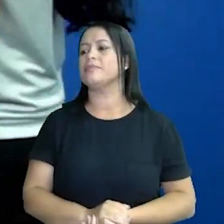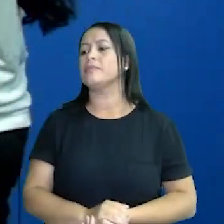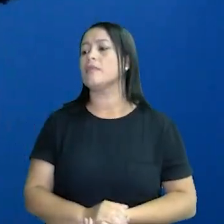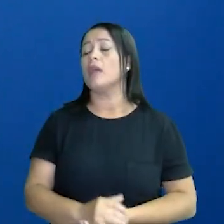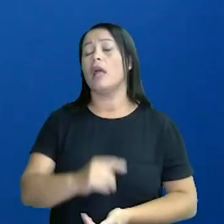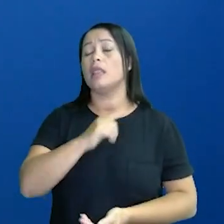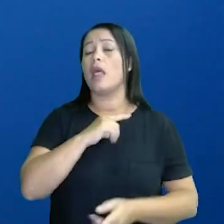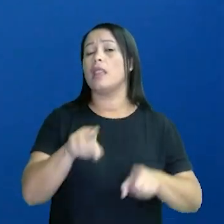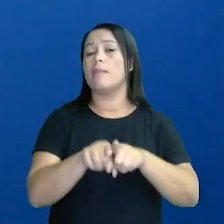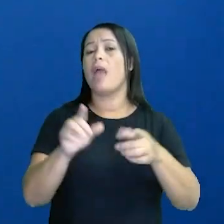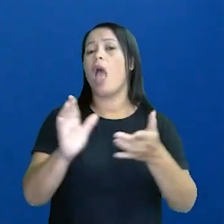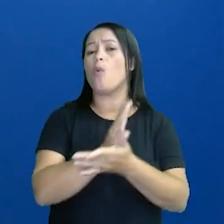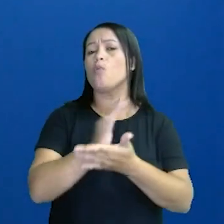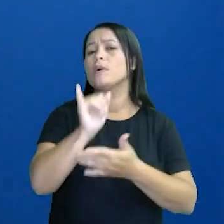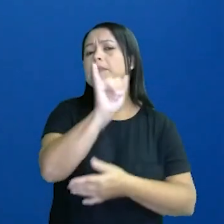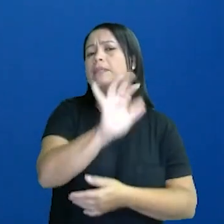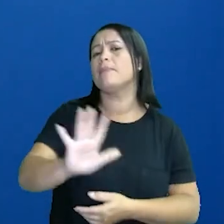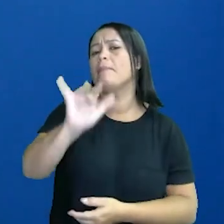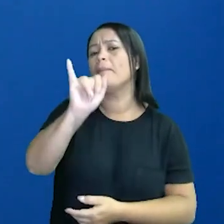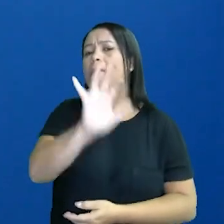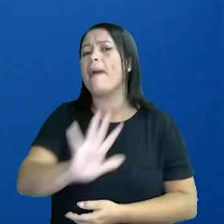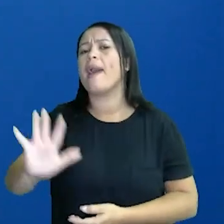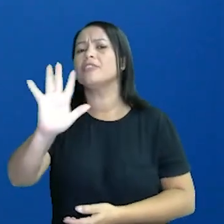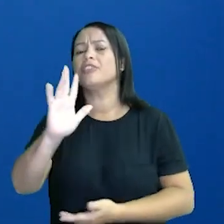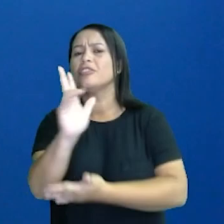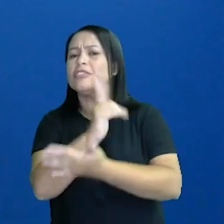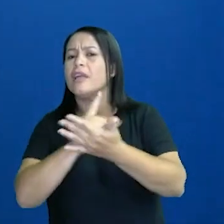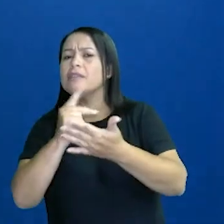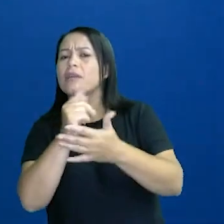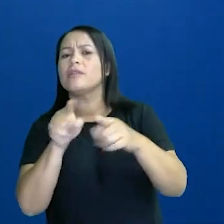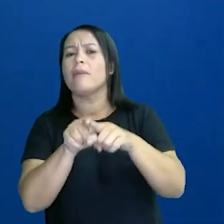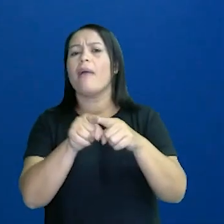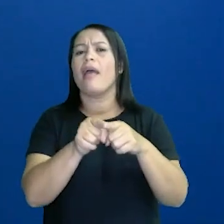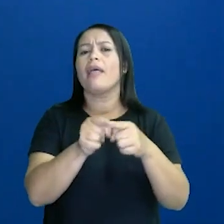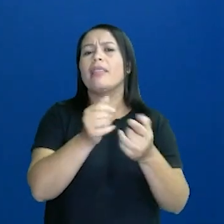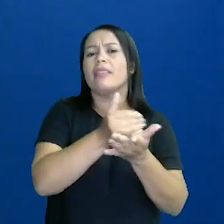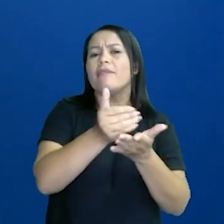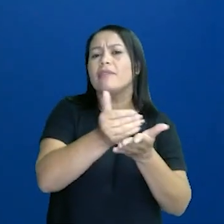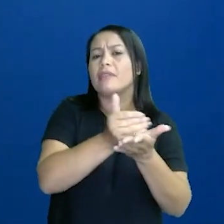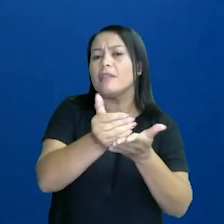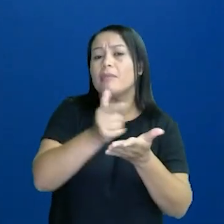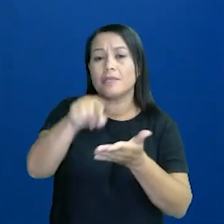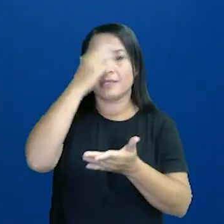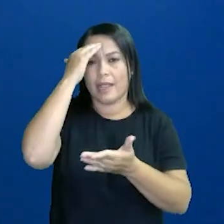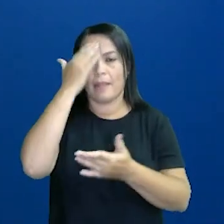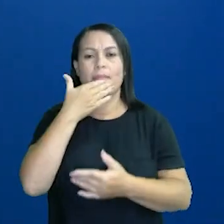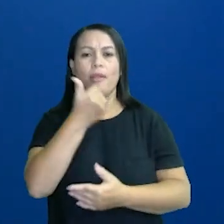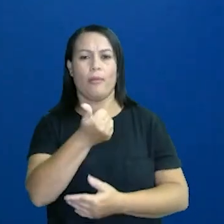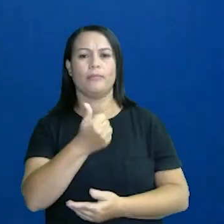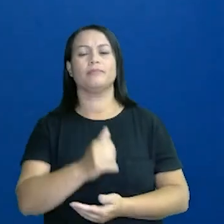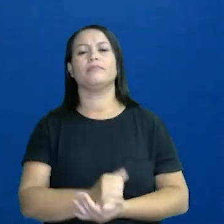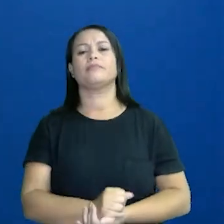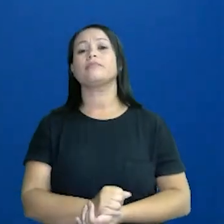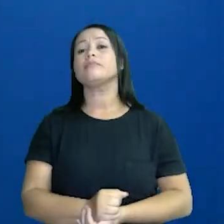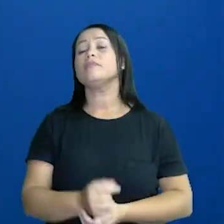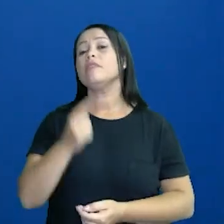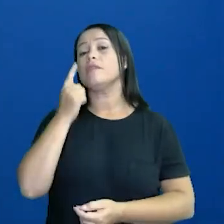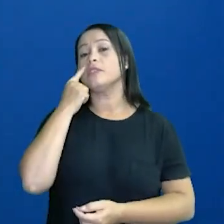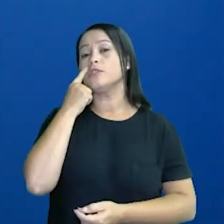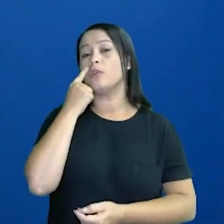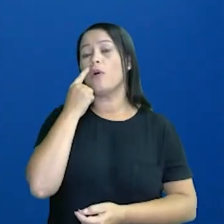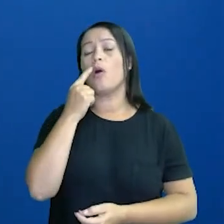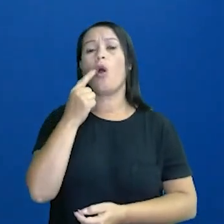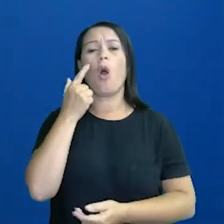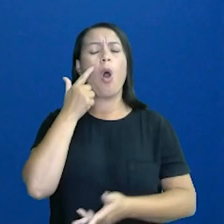E aqui eu trouxe mais algumas figuras divididas para a gente fechar bem esse conteúdo, tá? Então, aqui eu trouxe o seguinte,